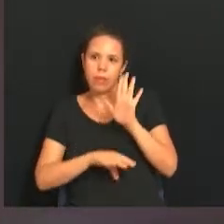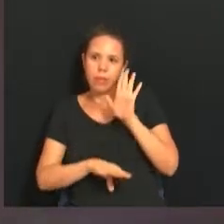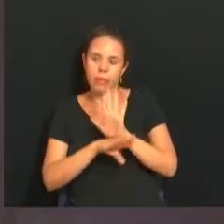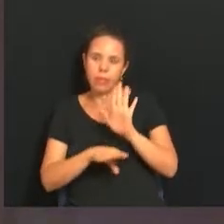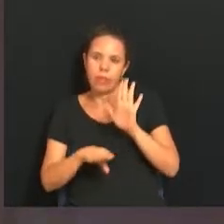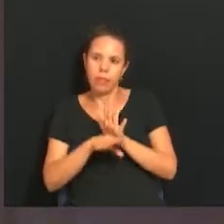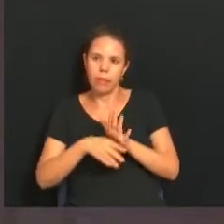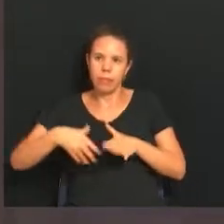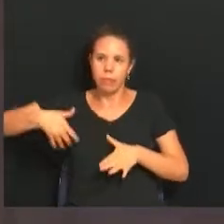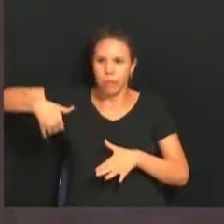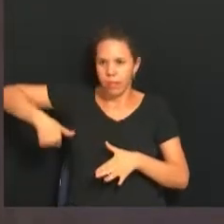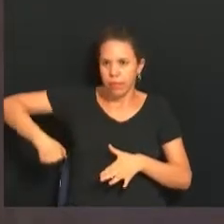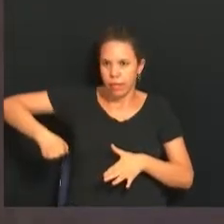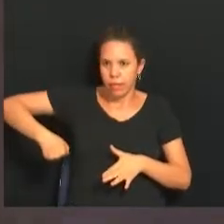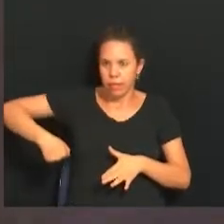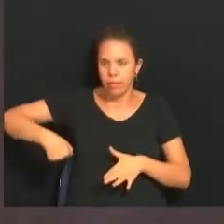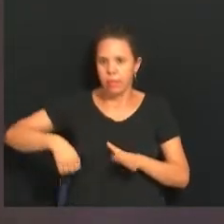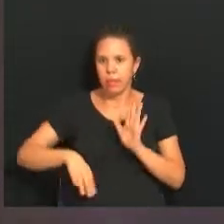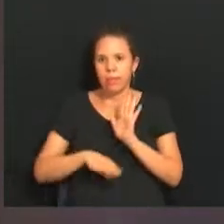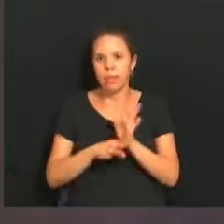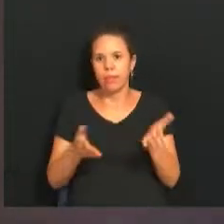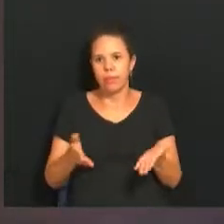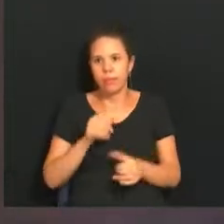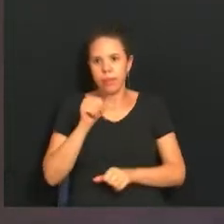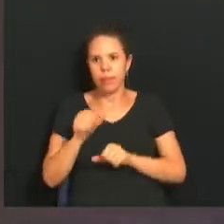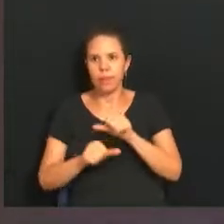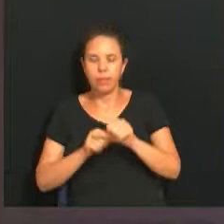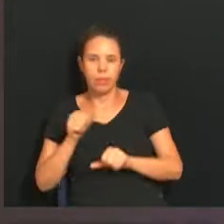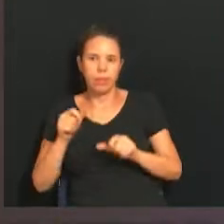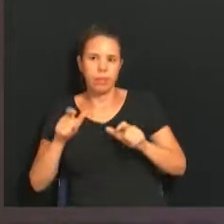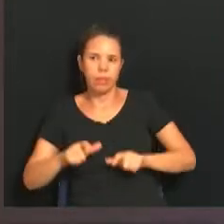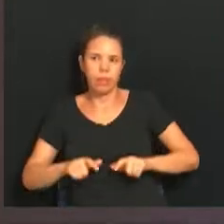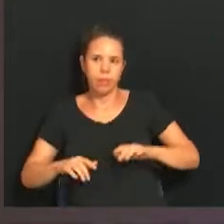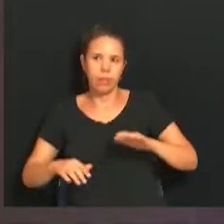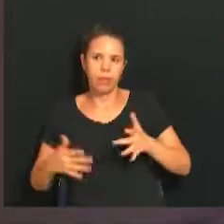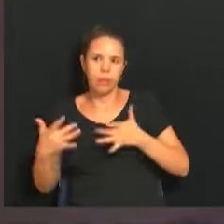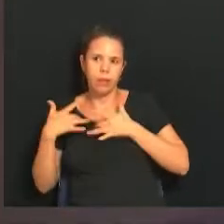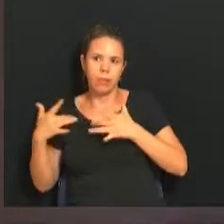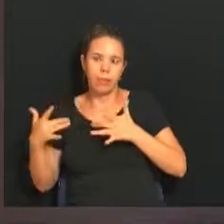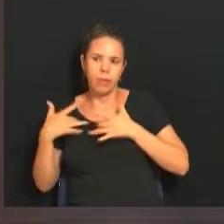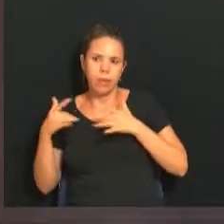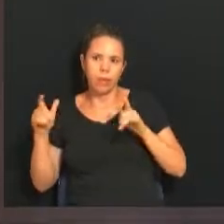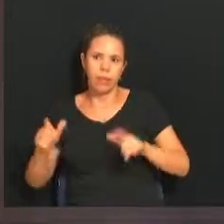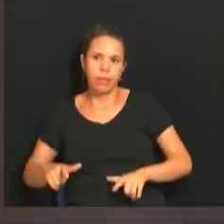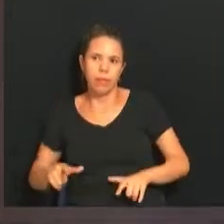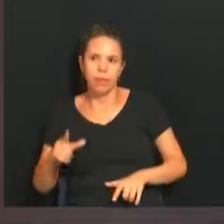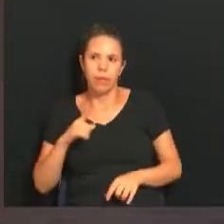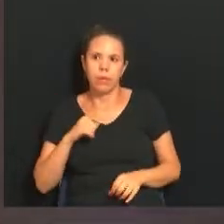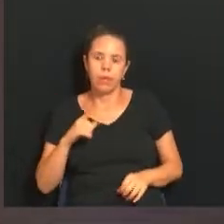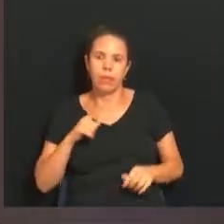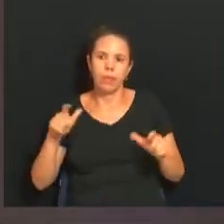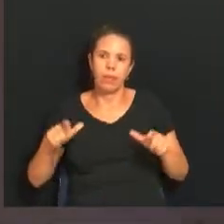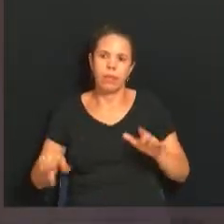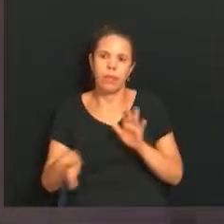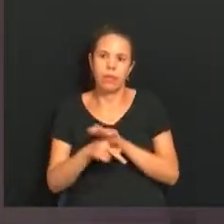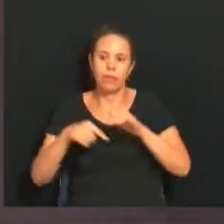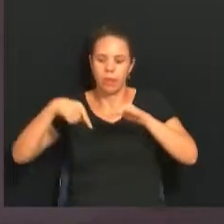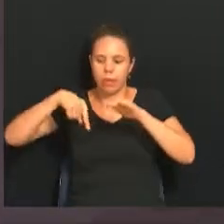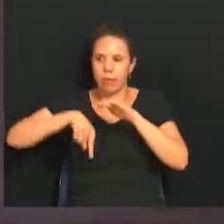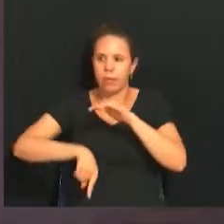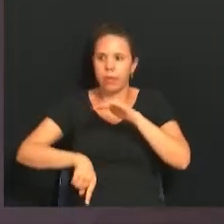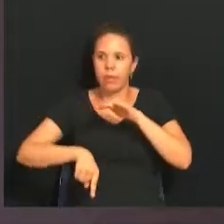muleta, sabe? A gente meio que virou uma casa de caridade. Tanto é que nós temos um espaço aqui embaixo.